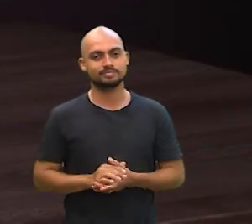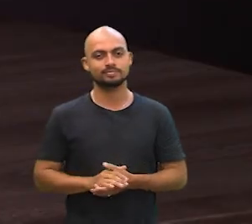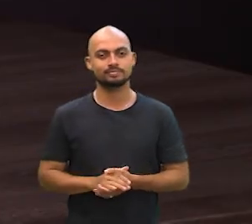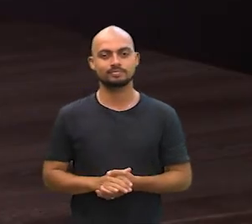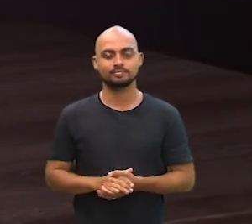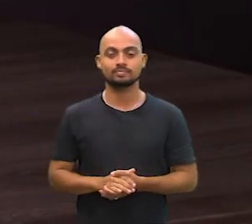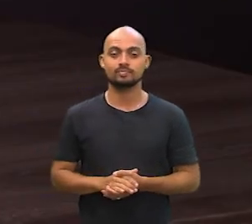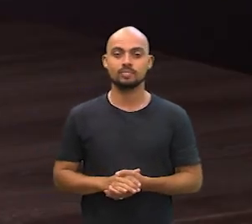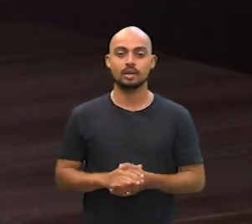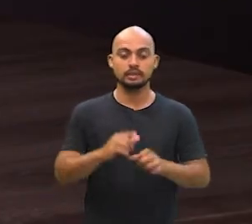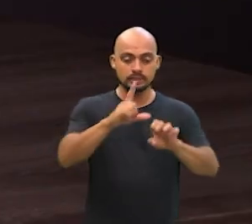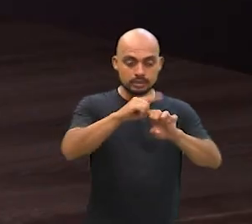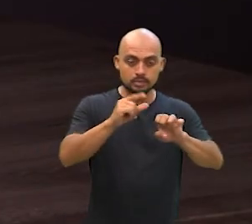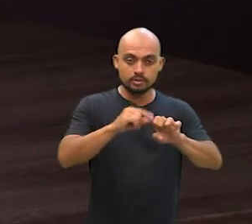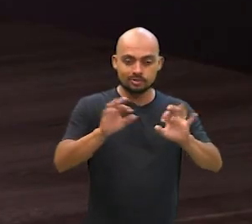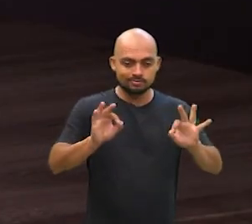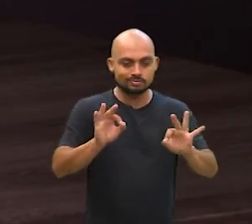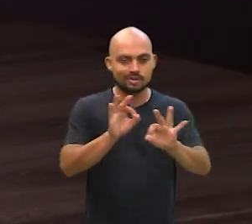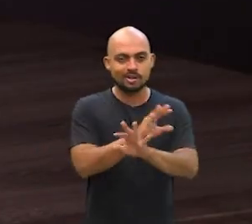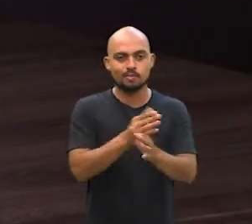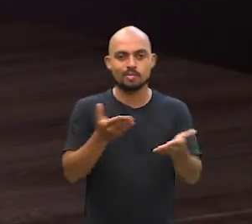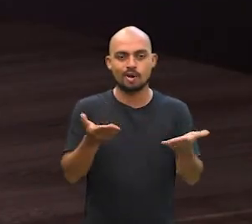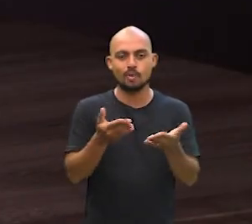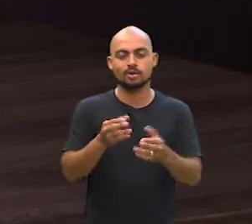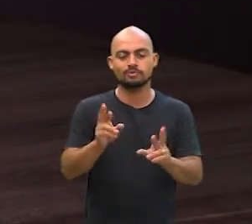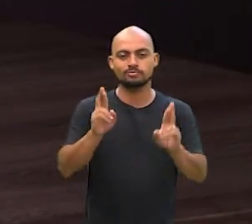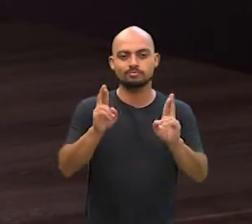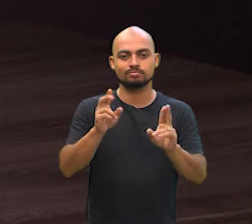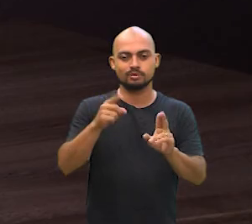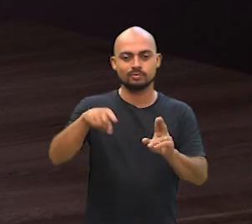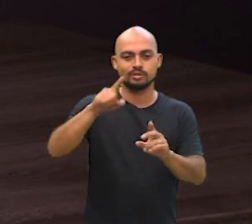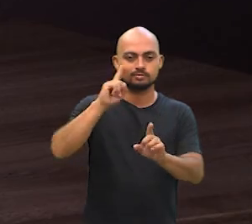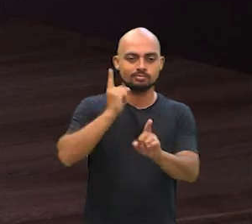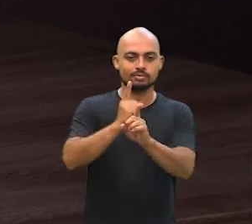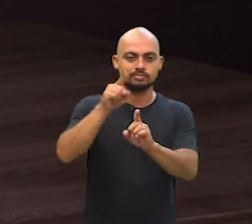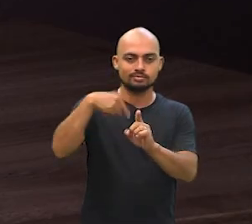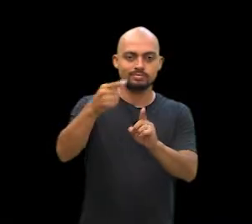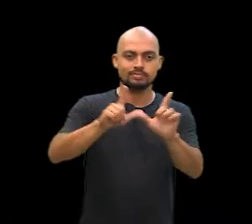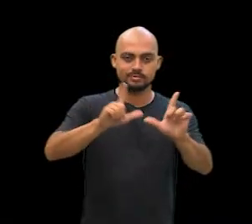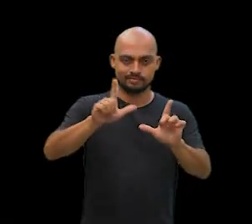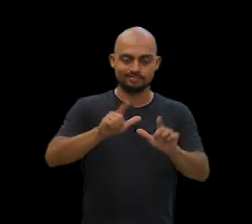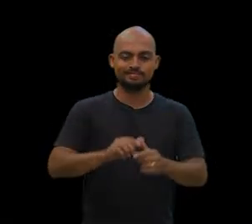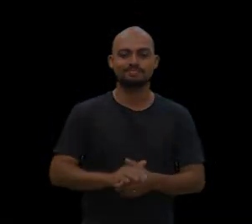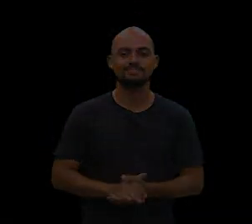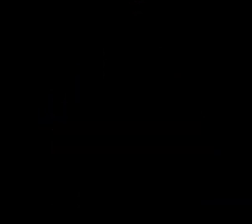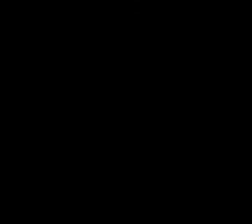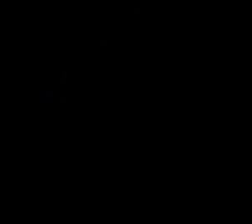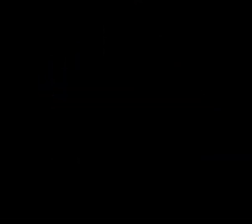E o Ser Empreendedor fica por aqui, eu te espero em um próximo programa.